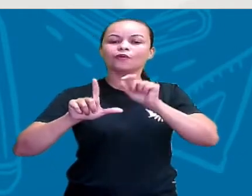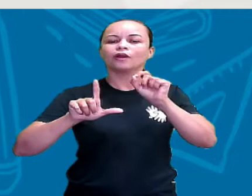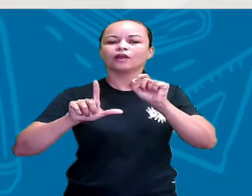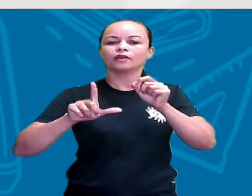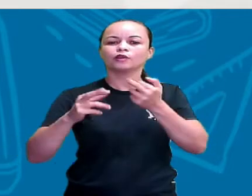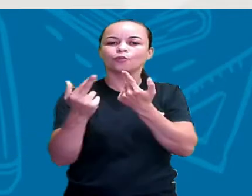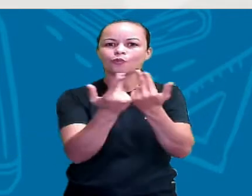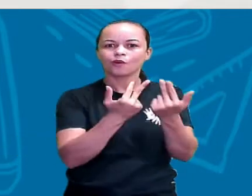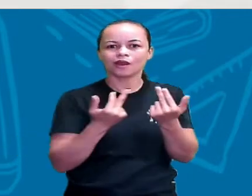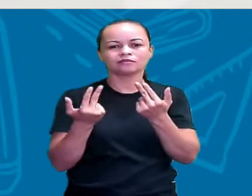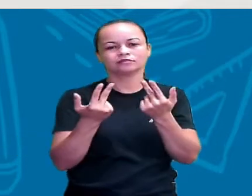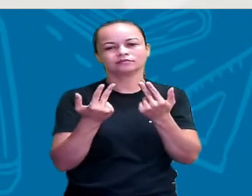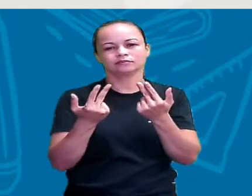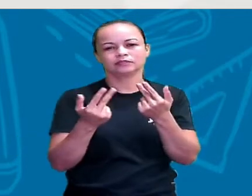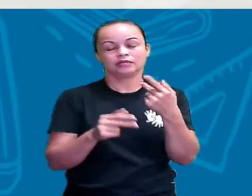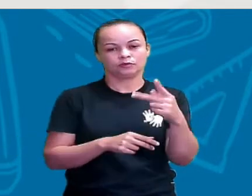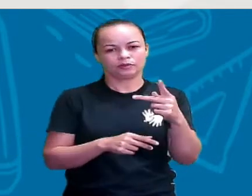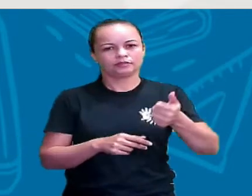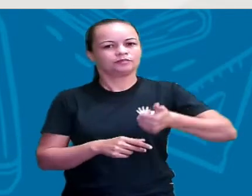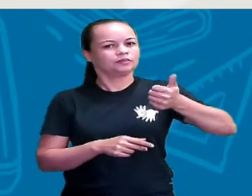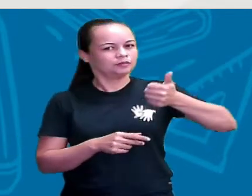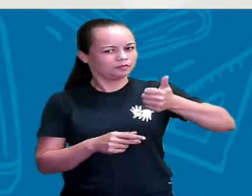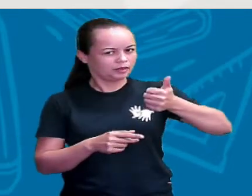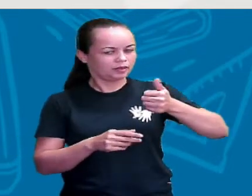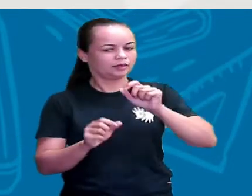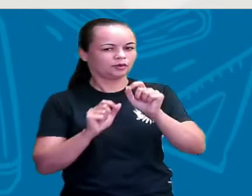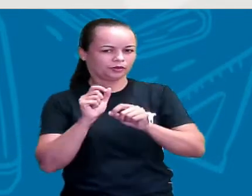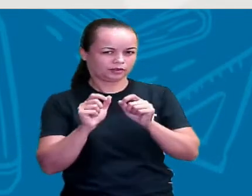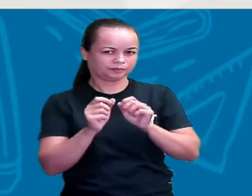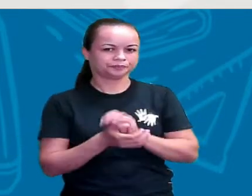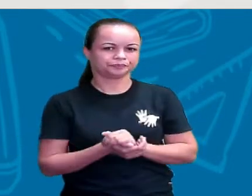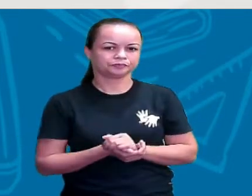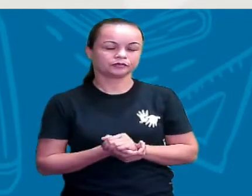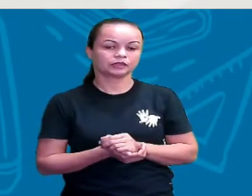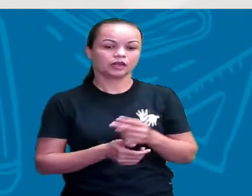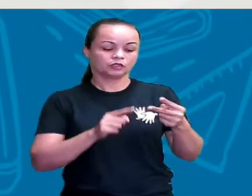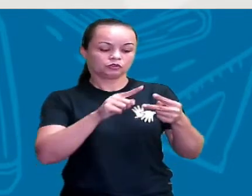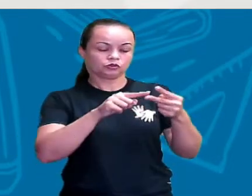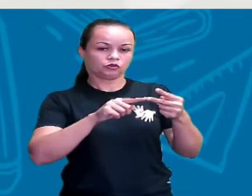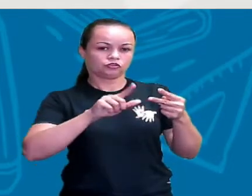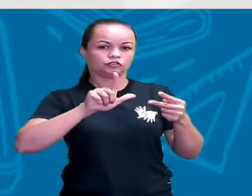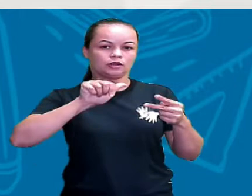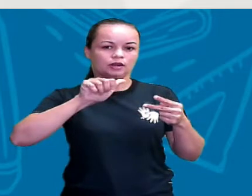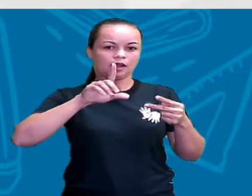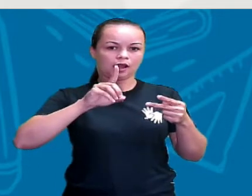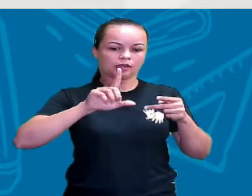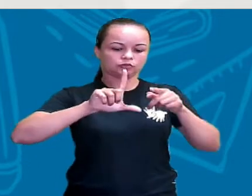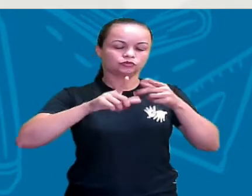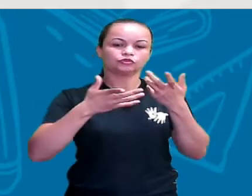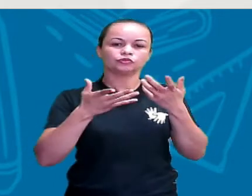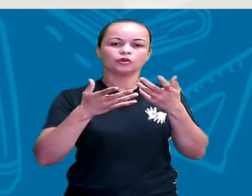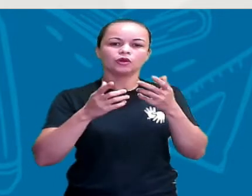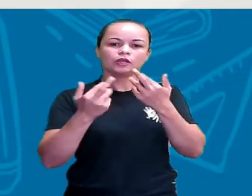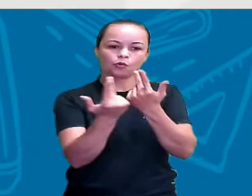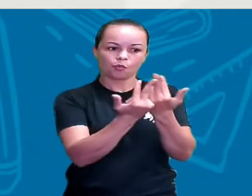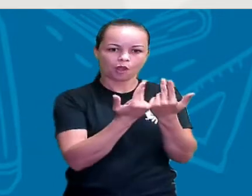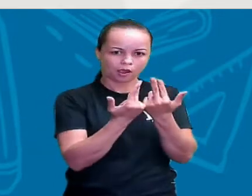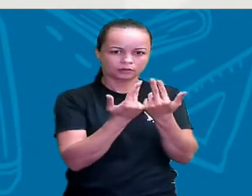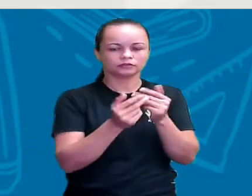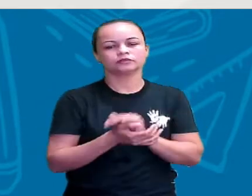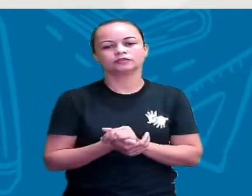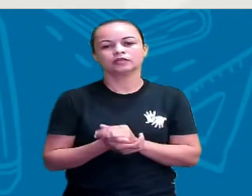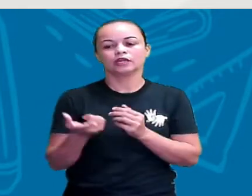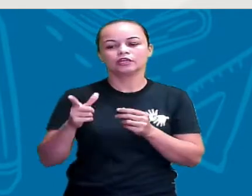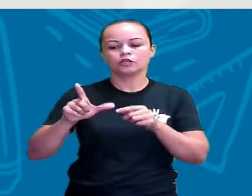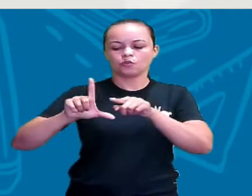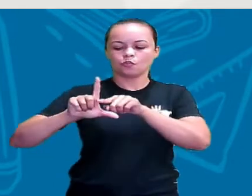iguais, tá? Então, esse nosso primeiro caso aqui, ele é o seguinte, 2 lados congruentes, ou seja, 2 lados iguais e